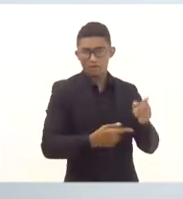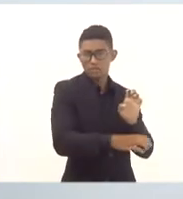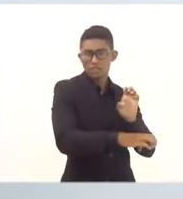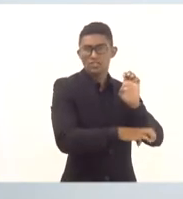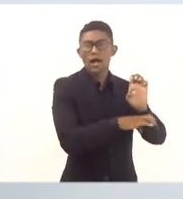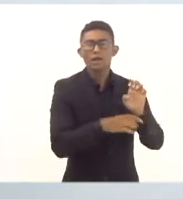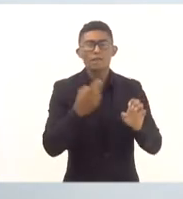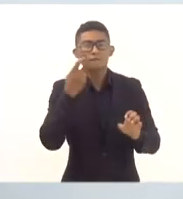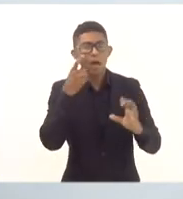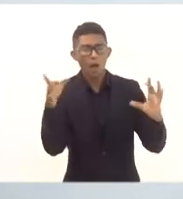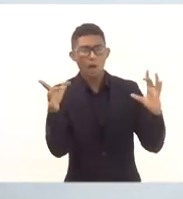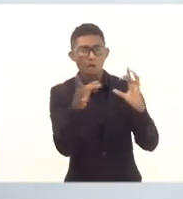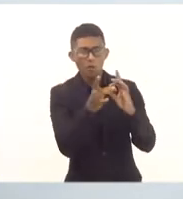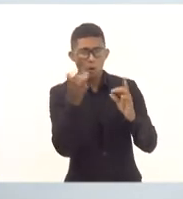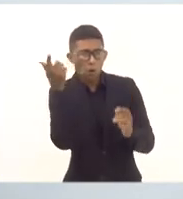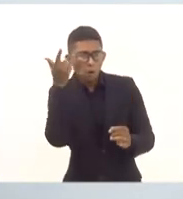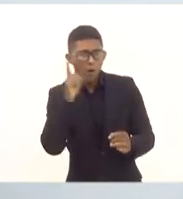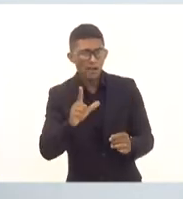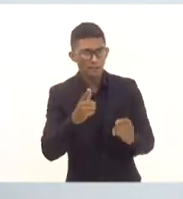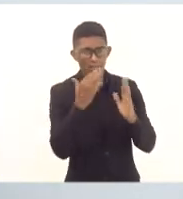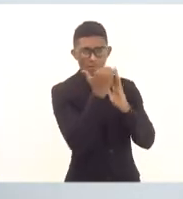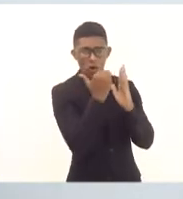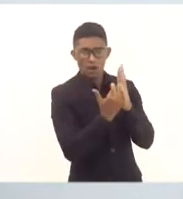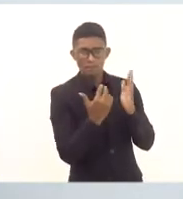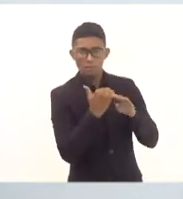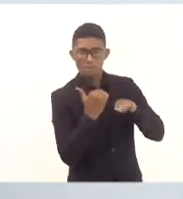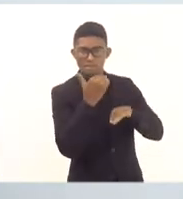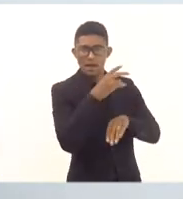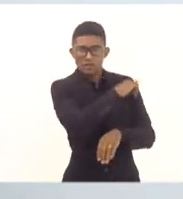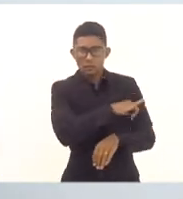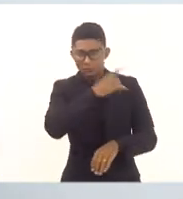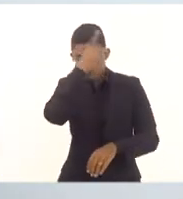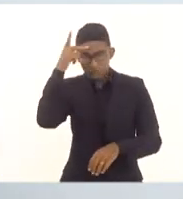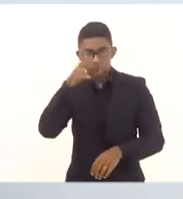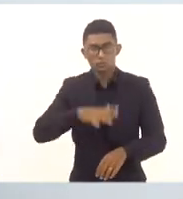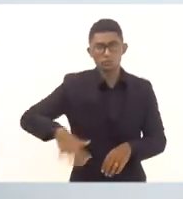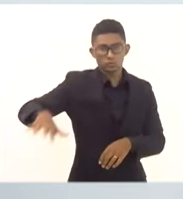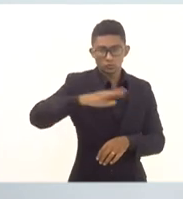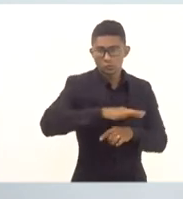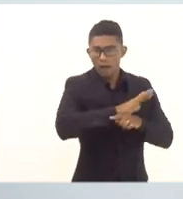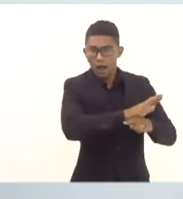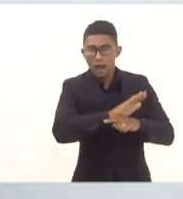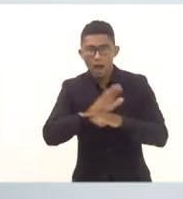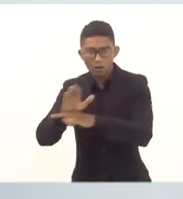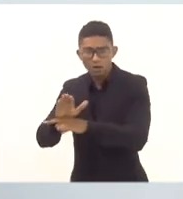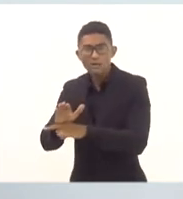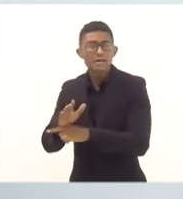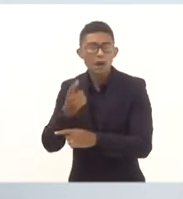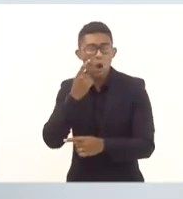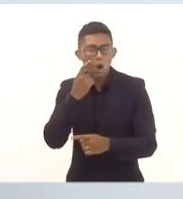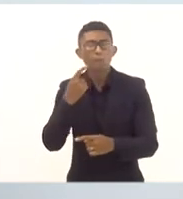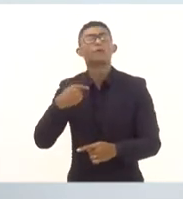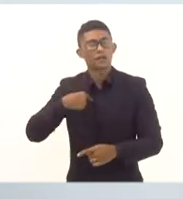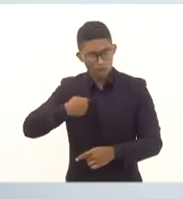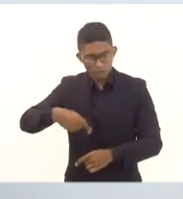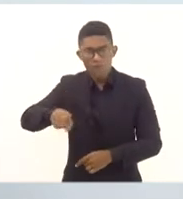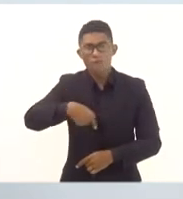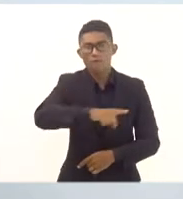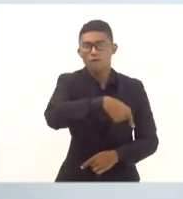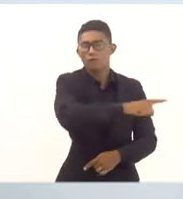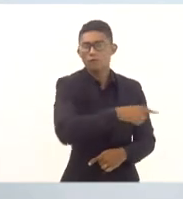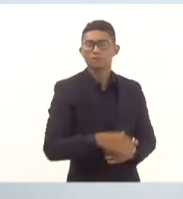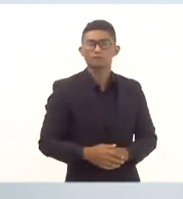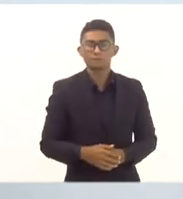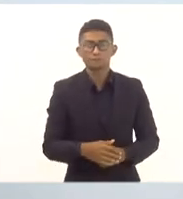fato a criatividade chegue nas pessoas né Nós temos um presidente que passou aí no